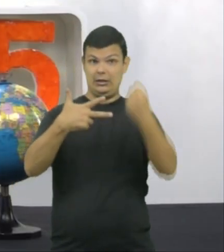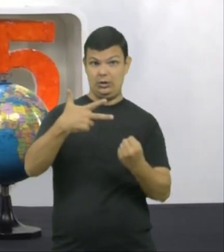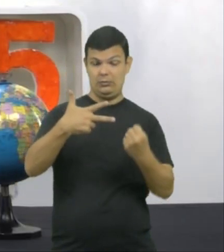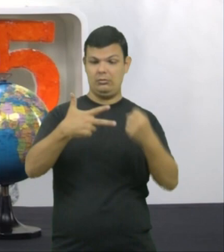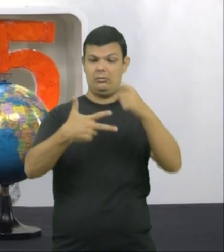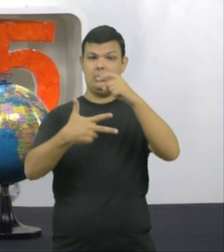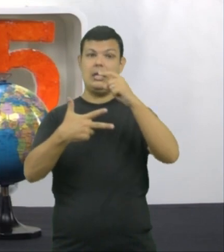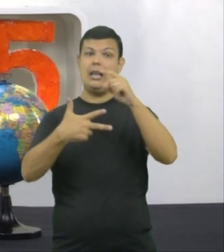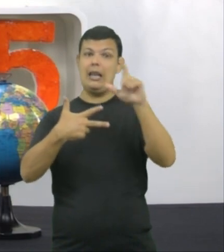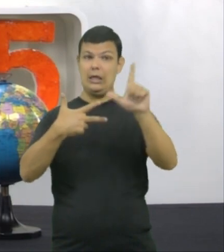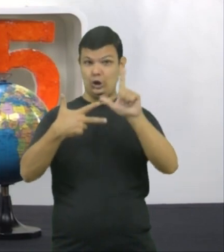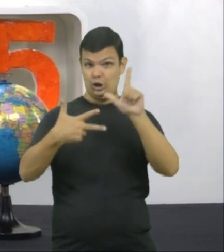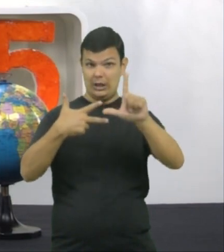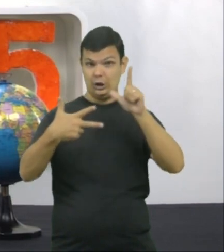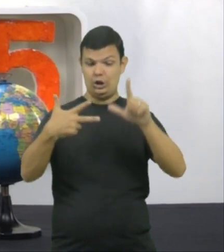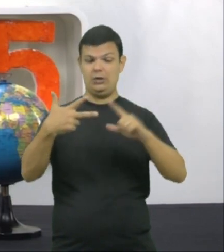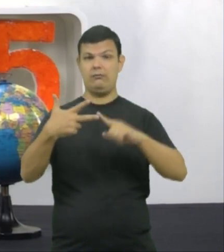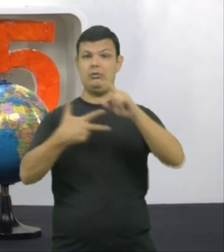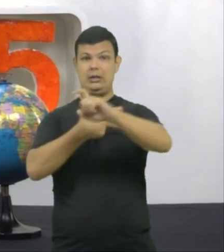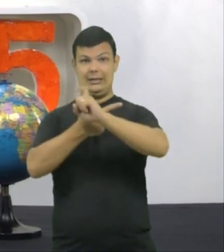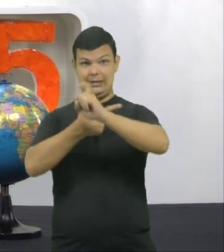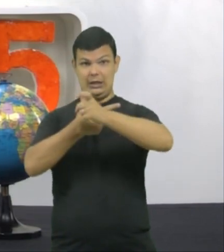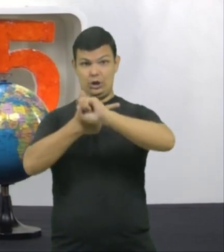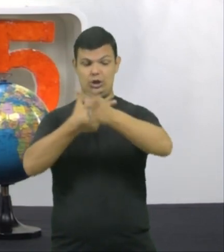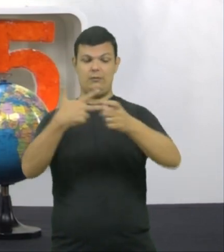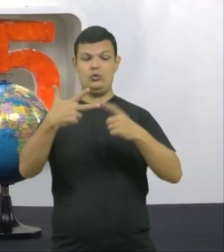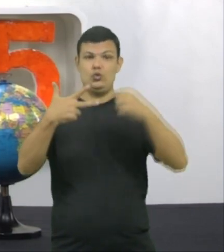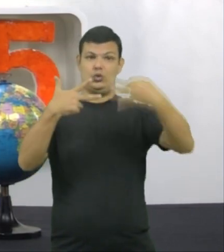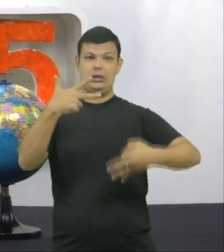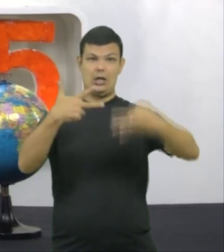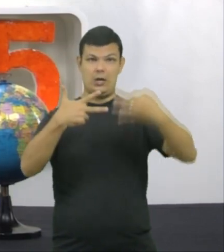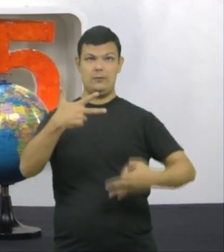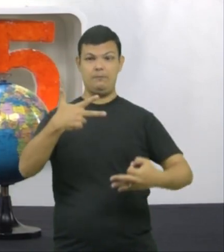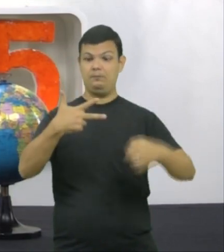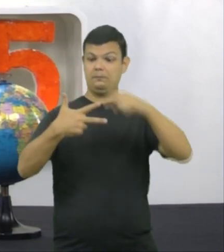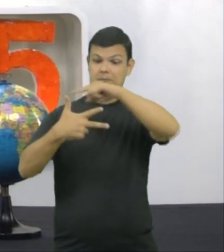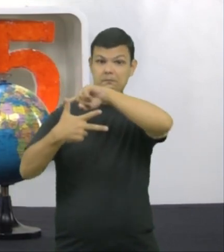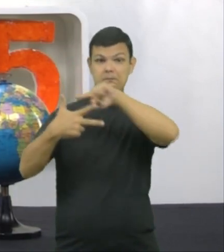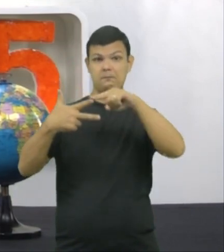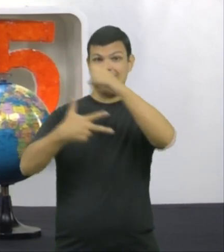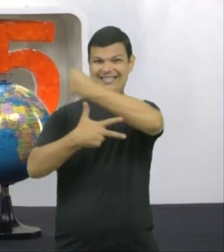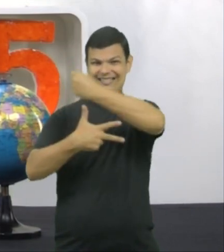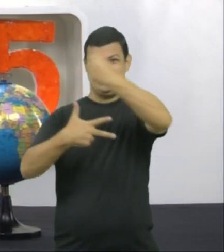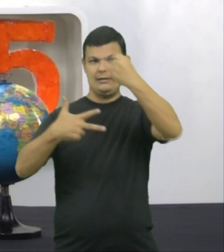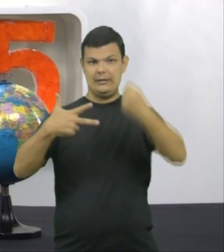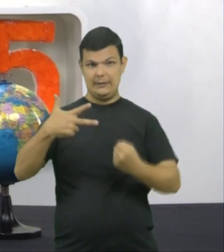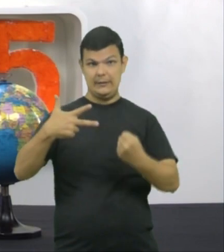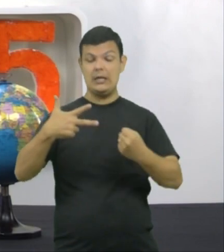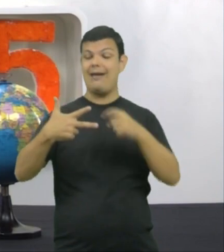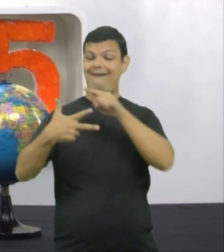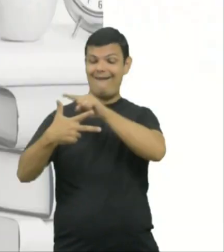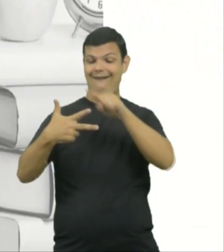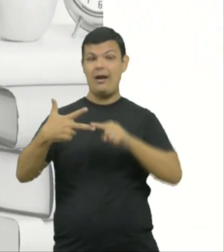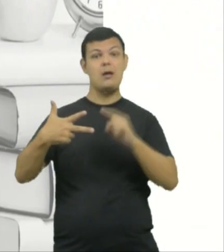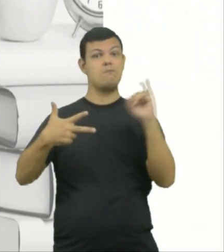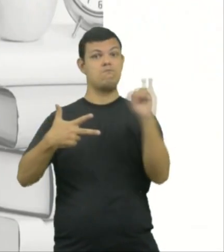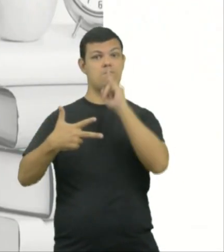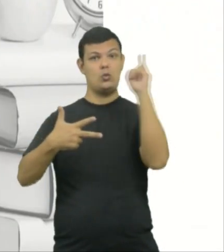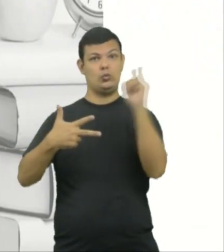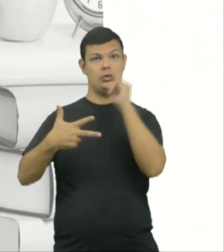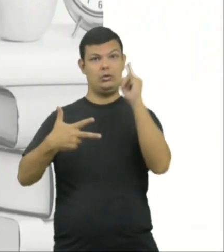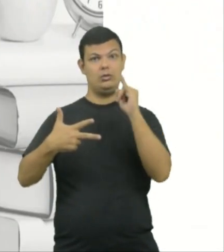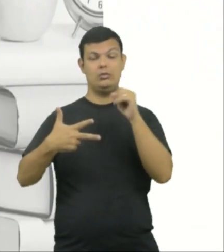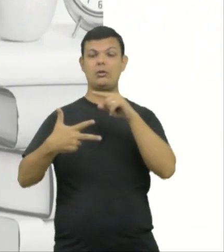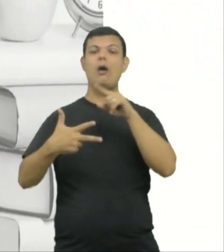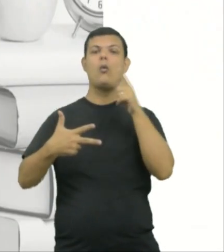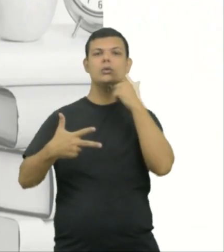o legislativo, o executivo e o judiciário. Esses 3 poderes, tá, são super importantes porque é através dele que o